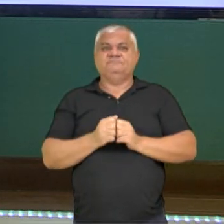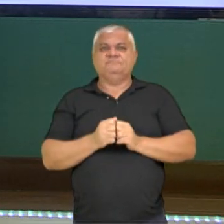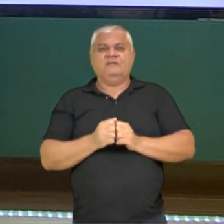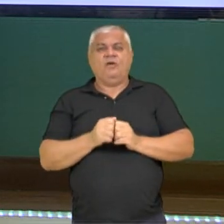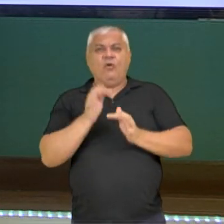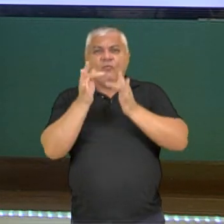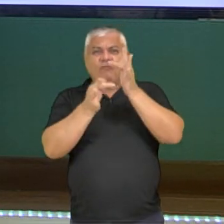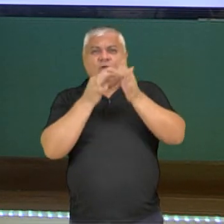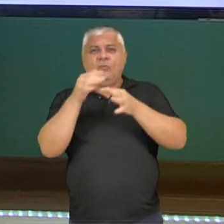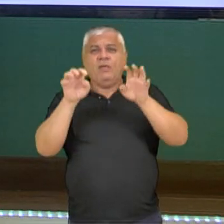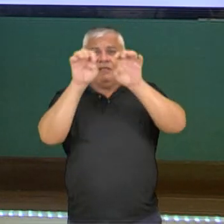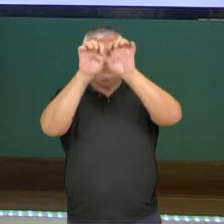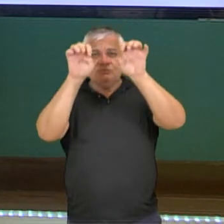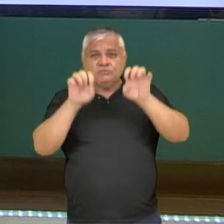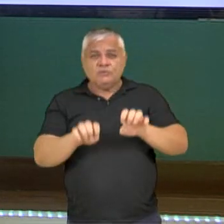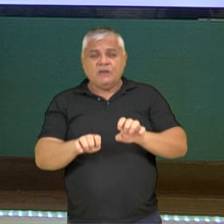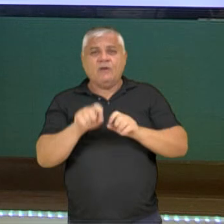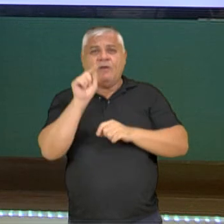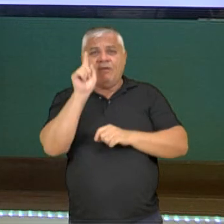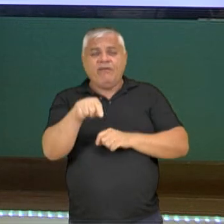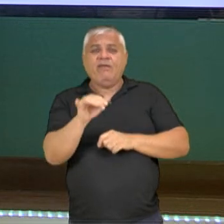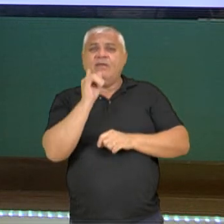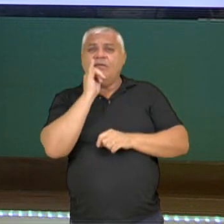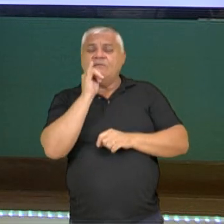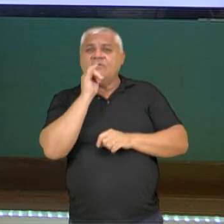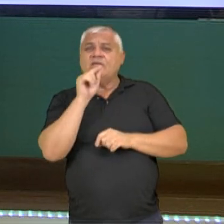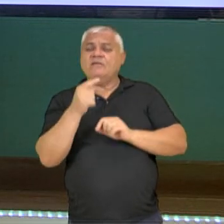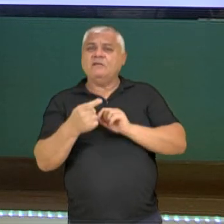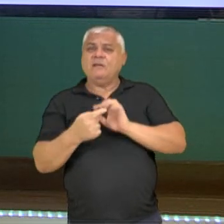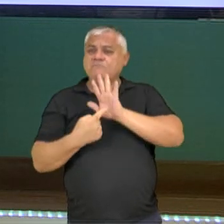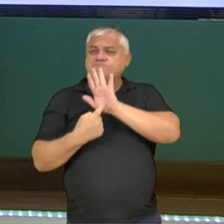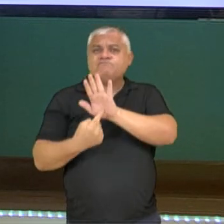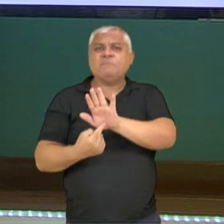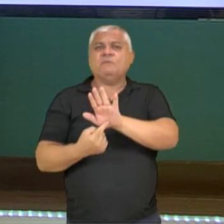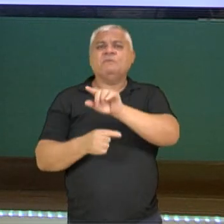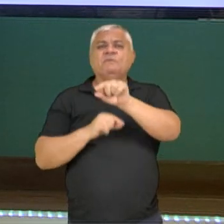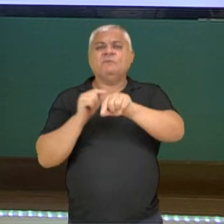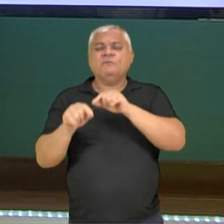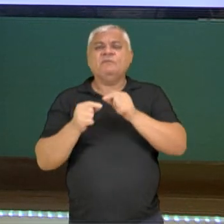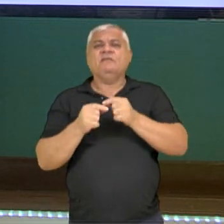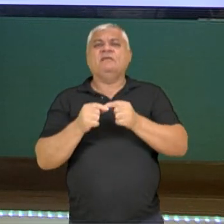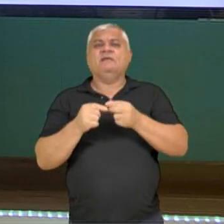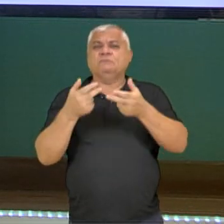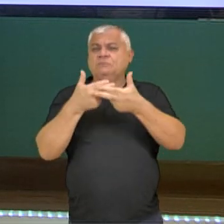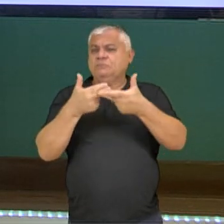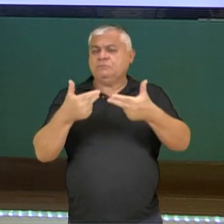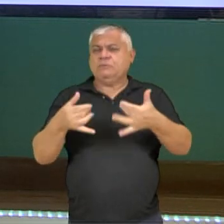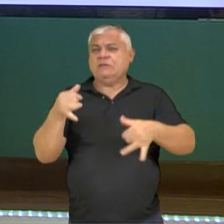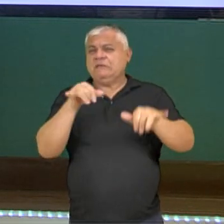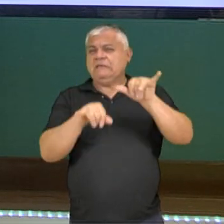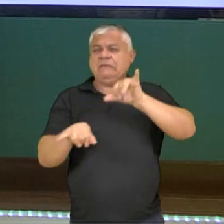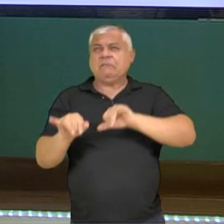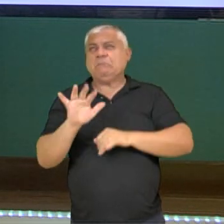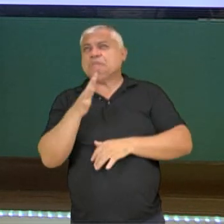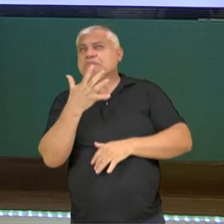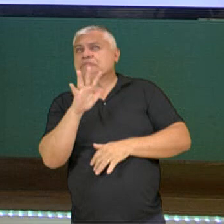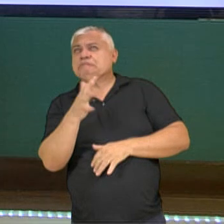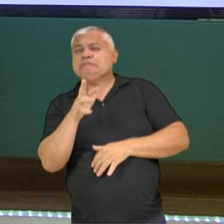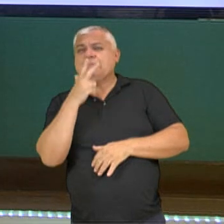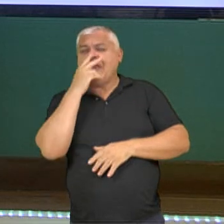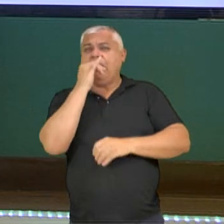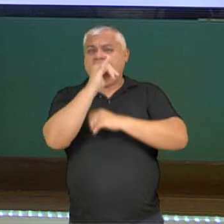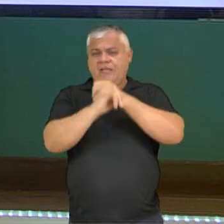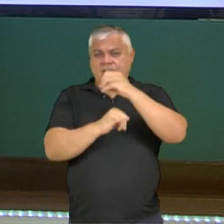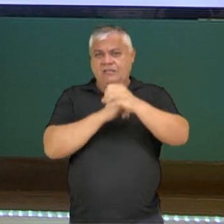fórmula estrutural plana, ela vai representar as substâncias químicas mais ou menos como os átomos